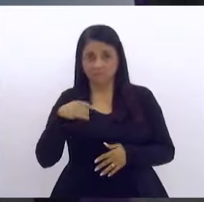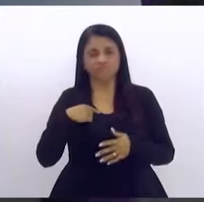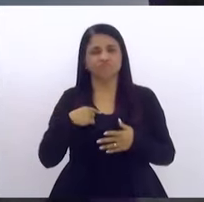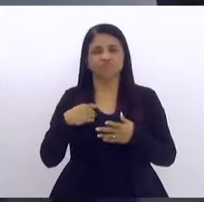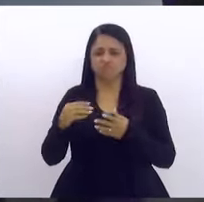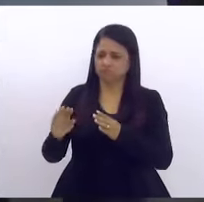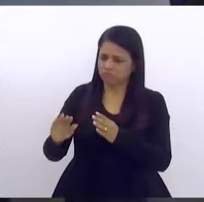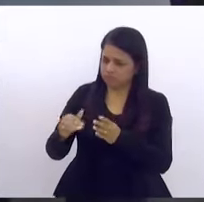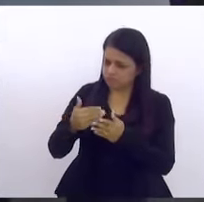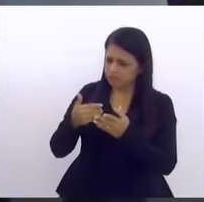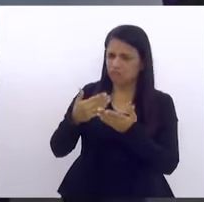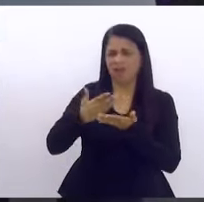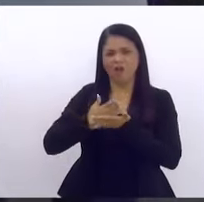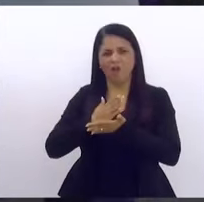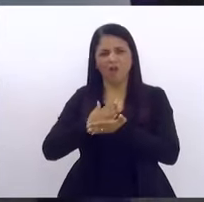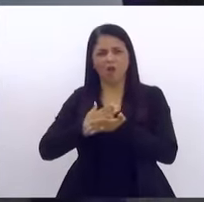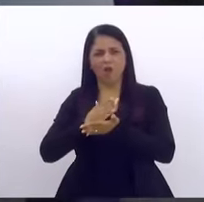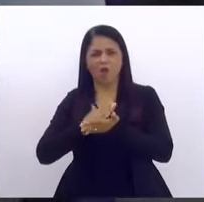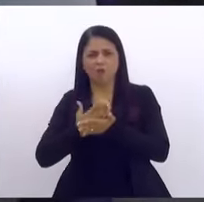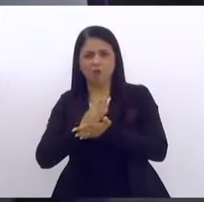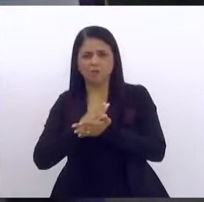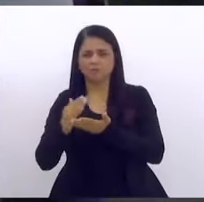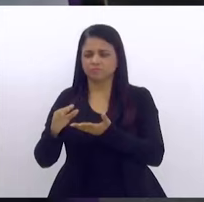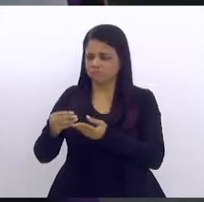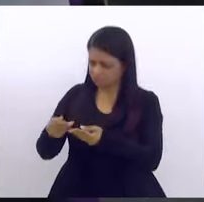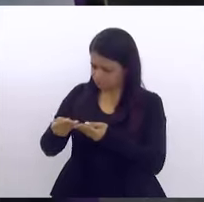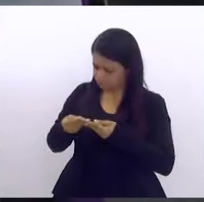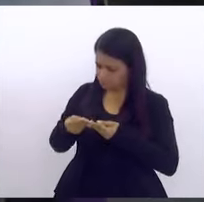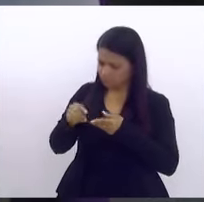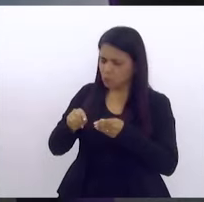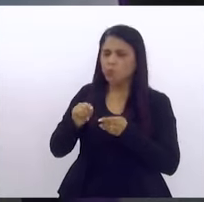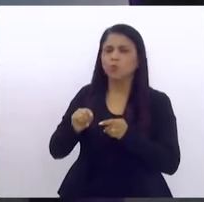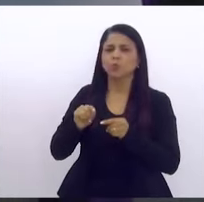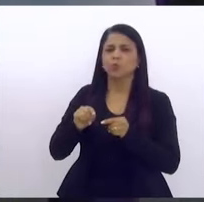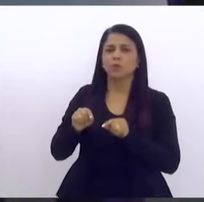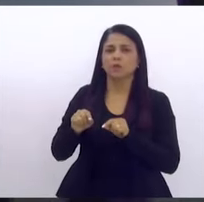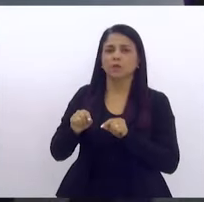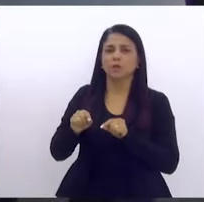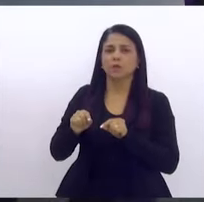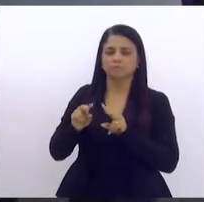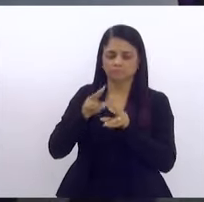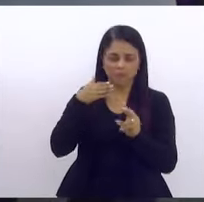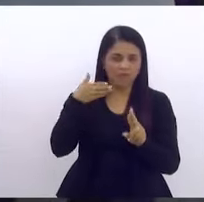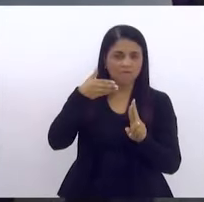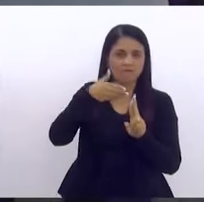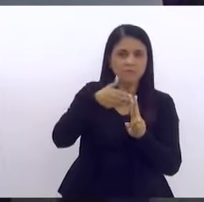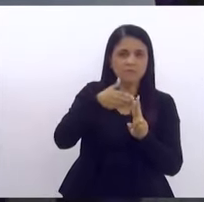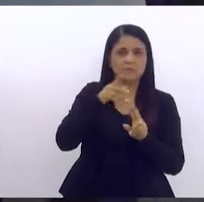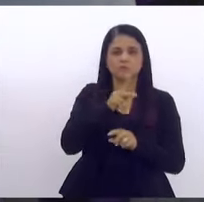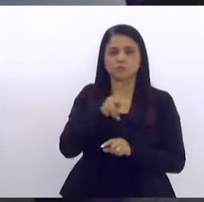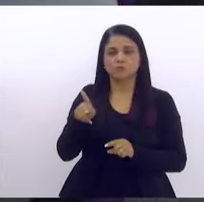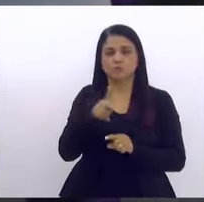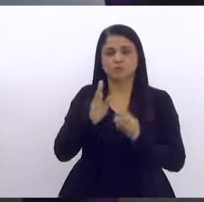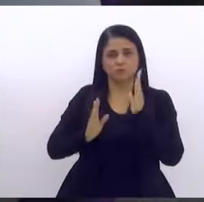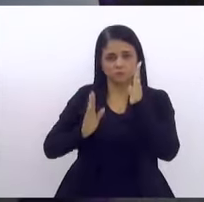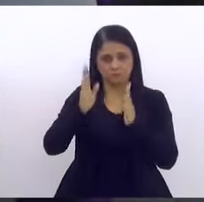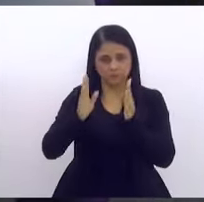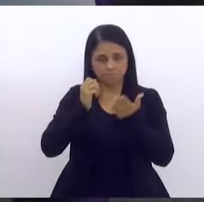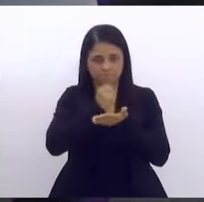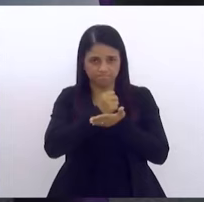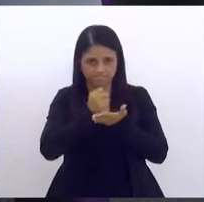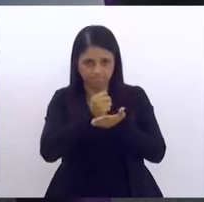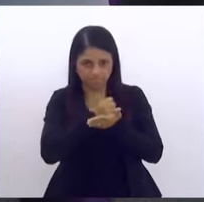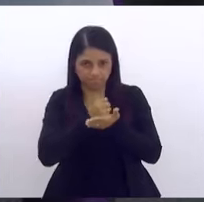algumas inquietações, entre elas o que se referia aos professores temporários. E